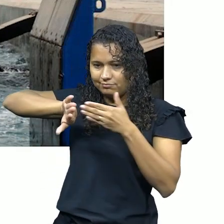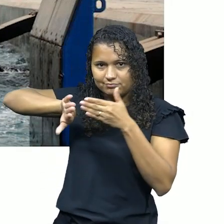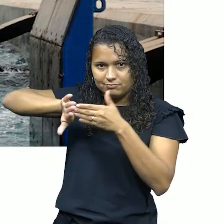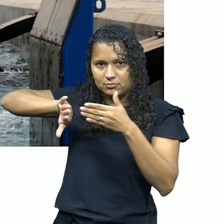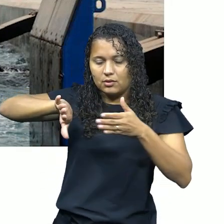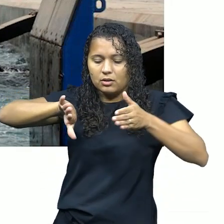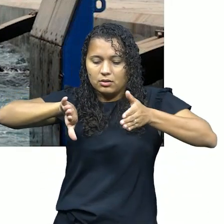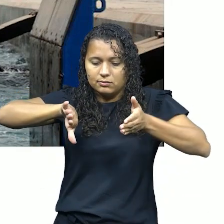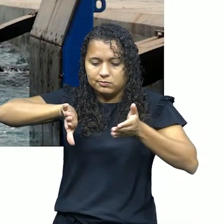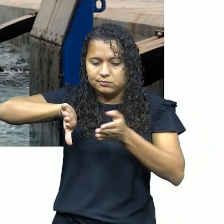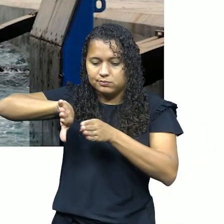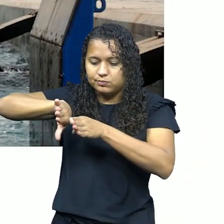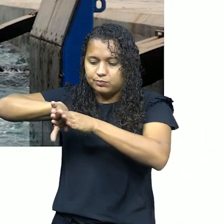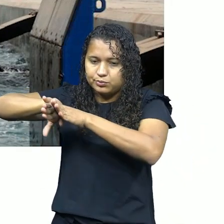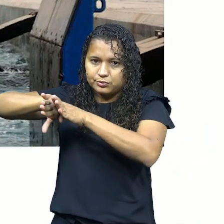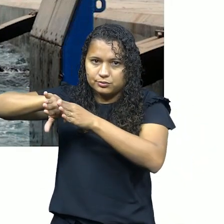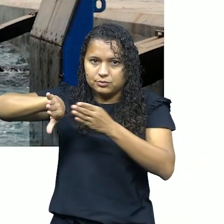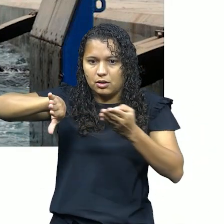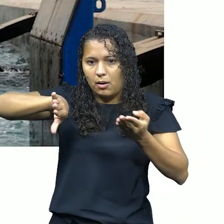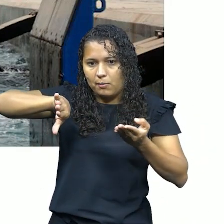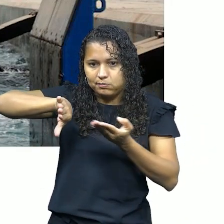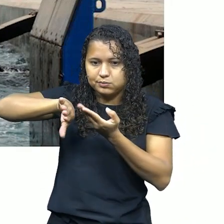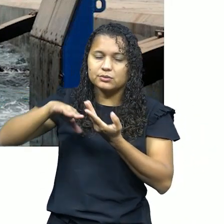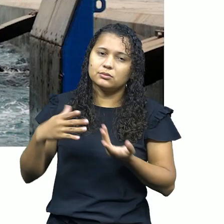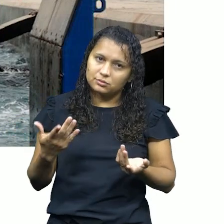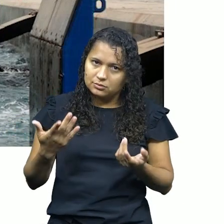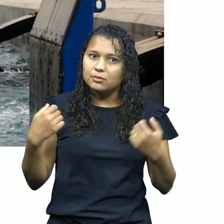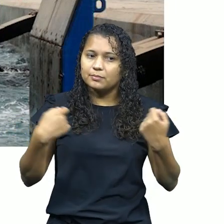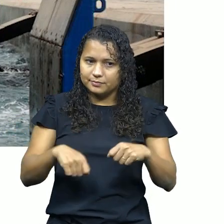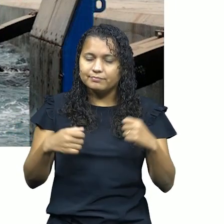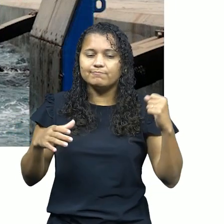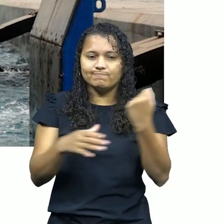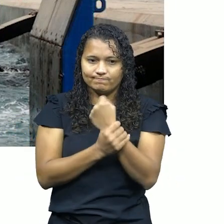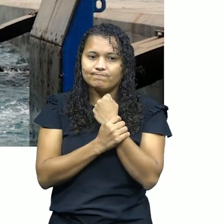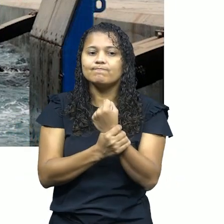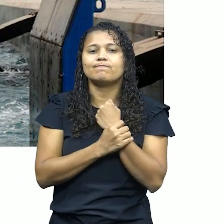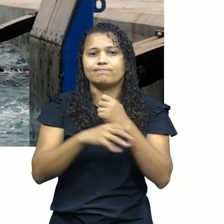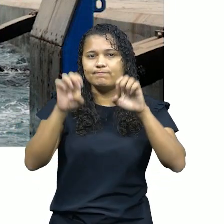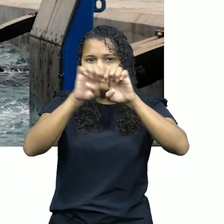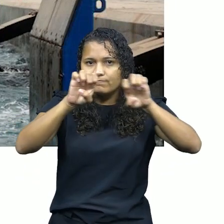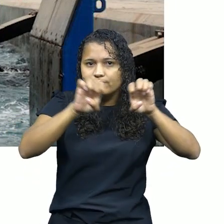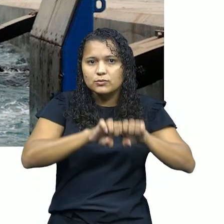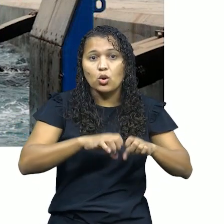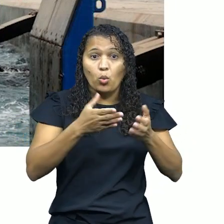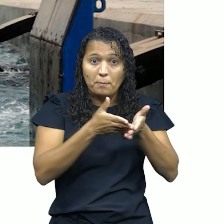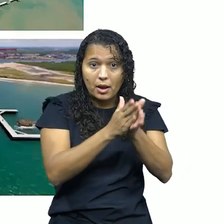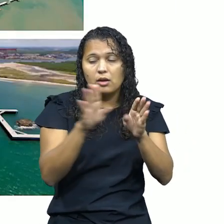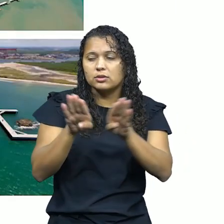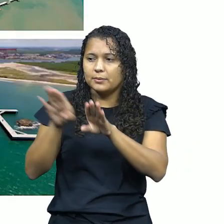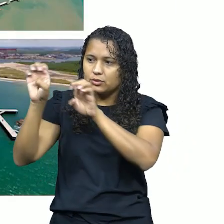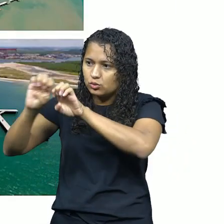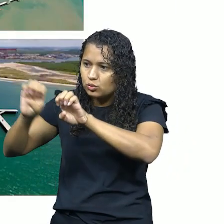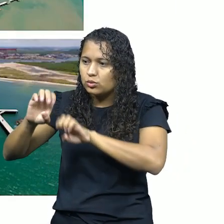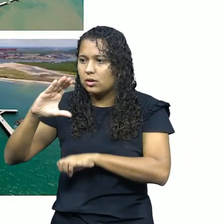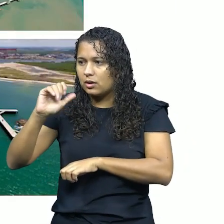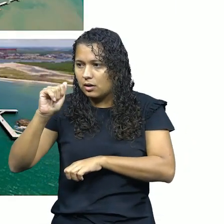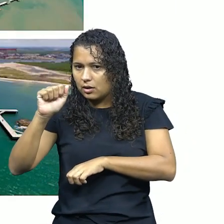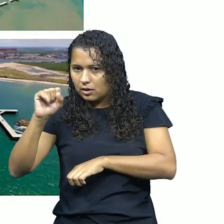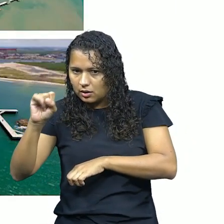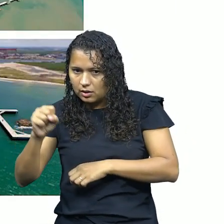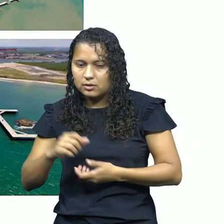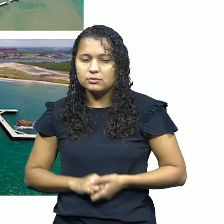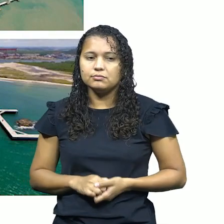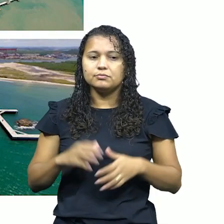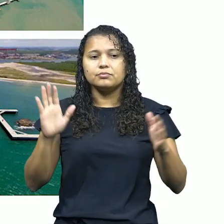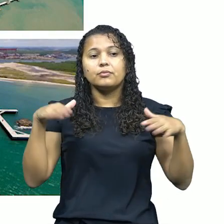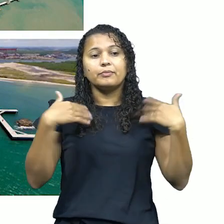e acabe ou prejudicando o cais, a estrutura do cais, ou prejudicando a estrutura do navio. E o